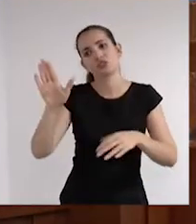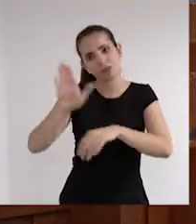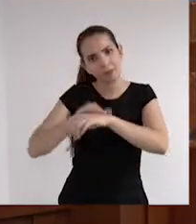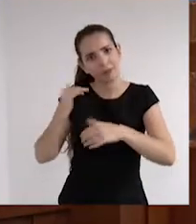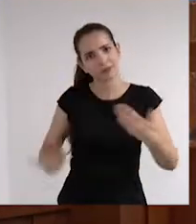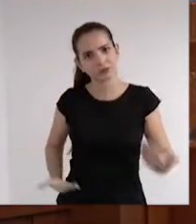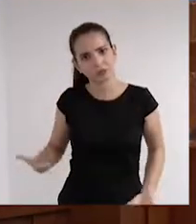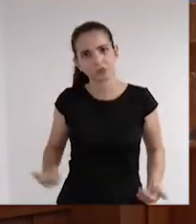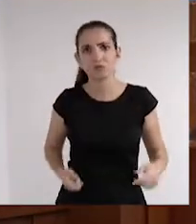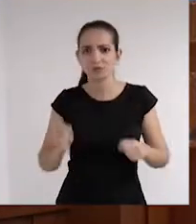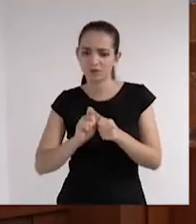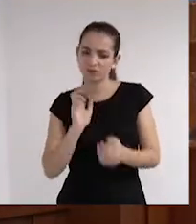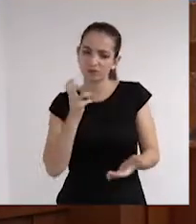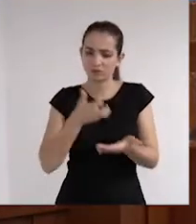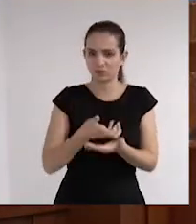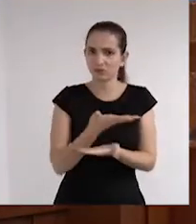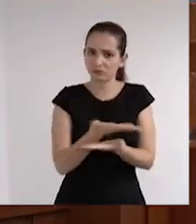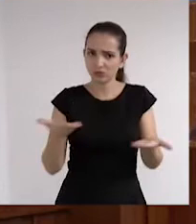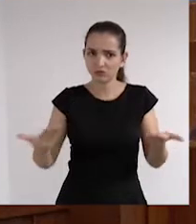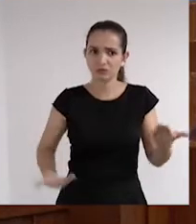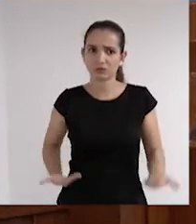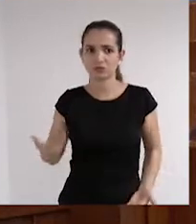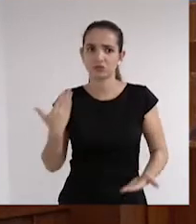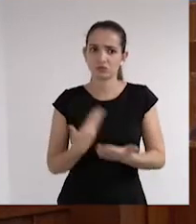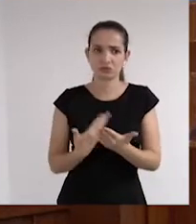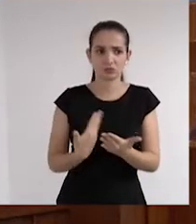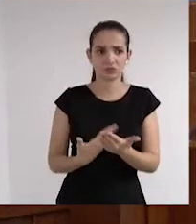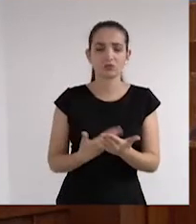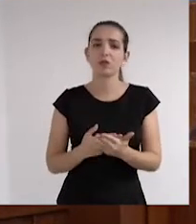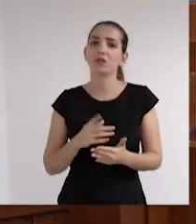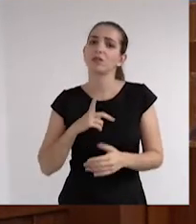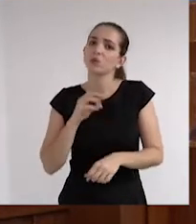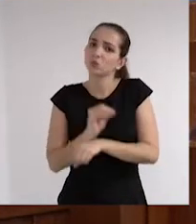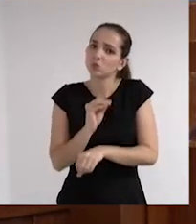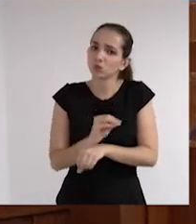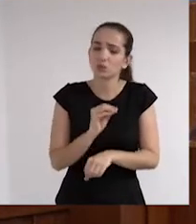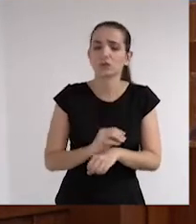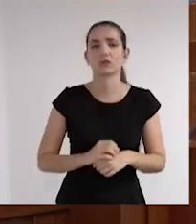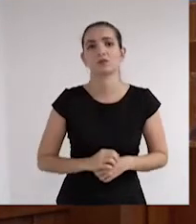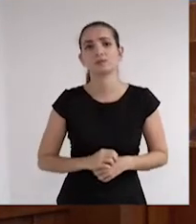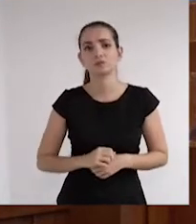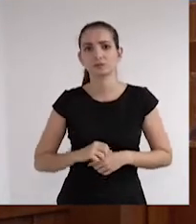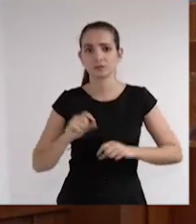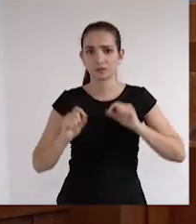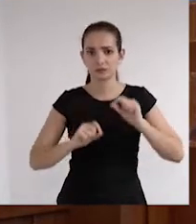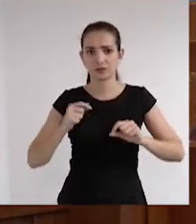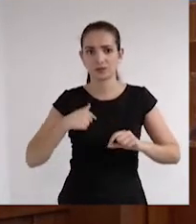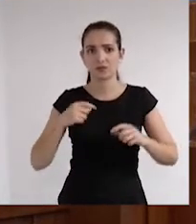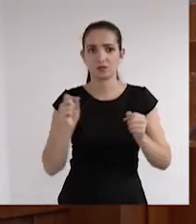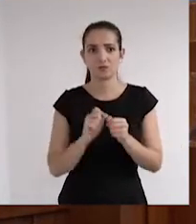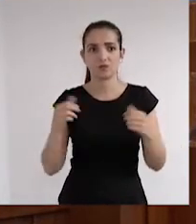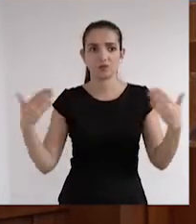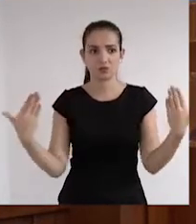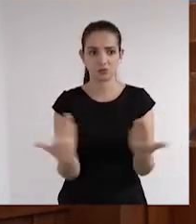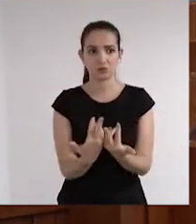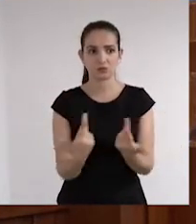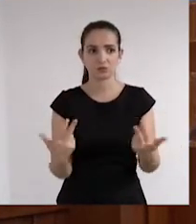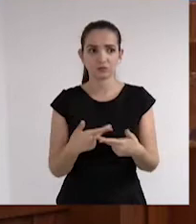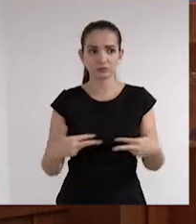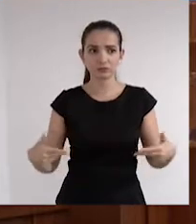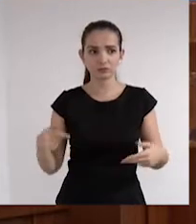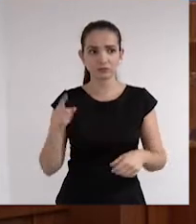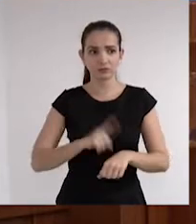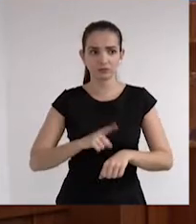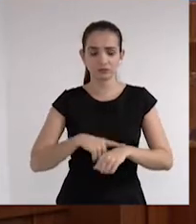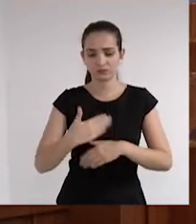feito um investimento, esses servidores estudaram, esses servidores se dedicaram, e aqui eu fiz pleitos igual a esse em outros momentos, e o